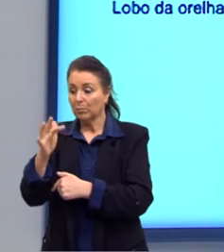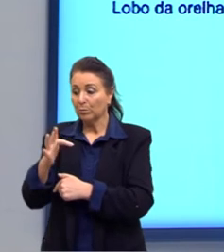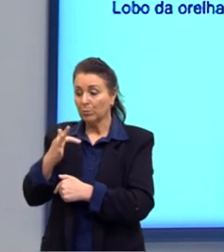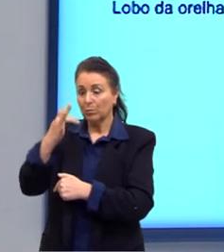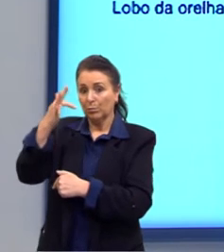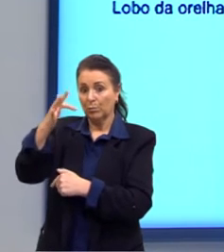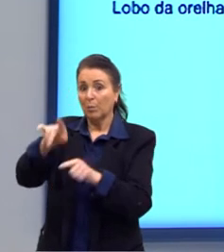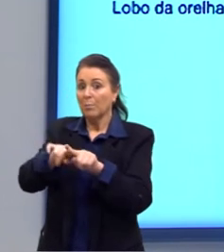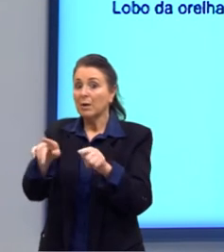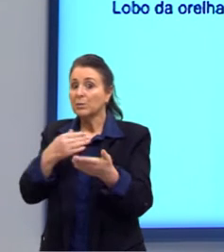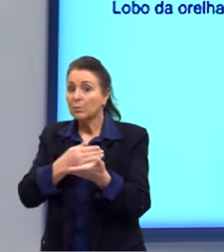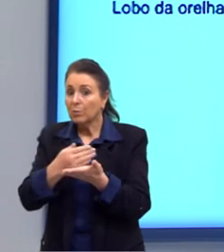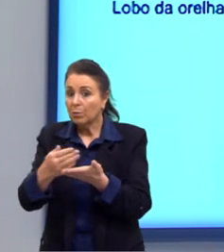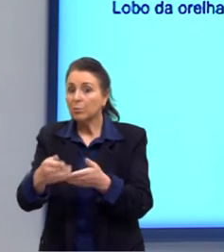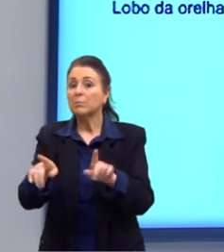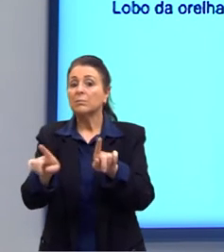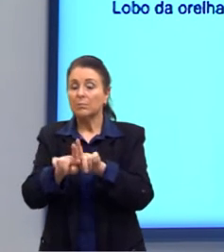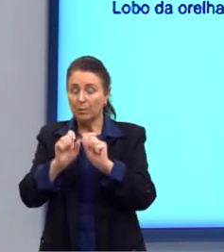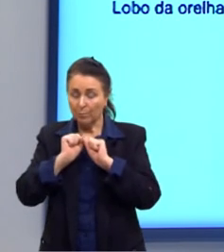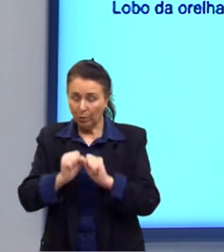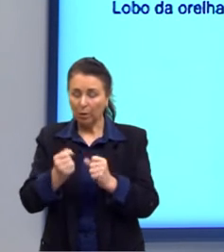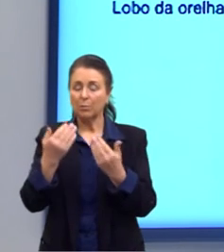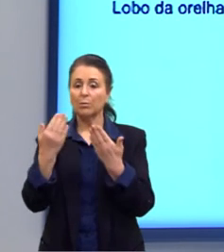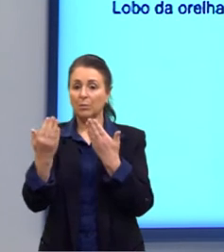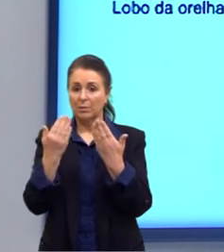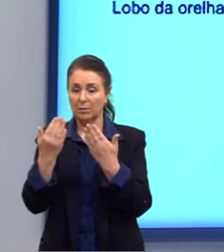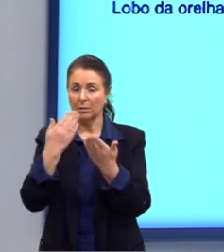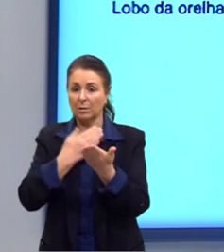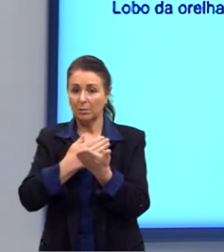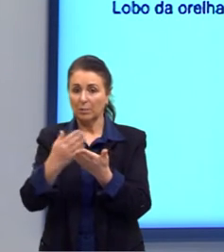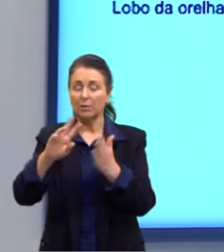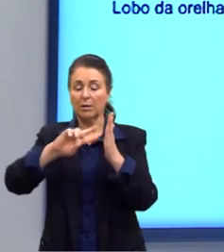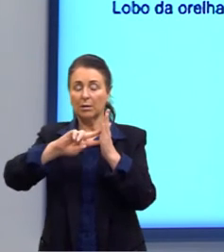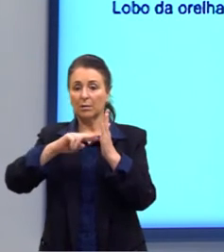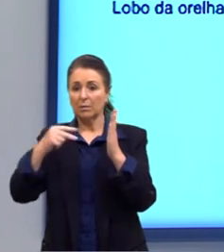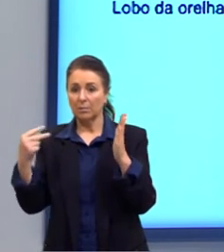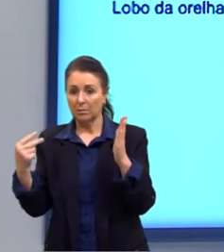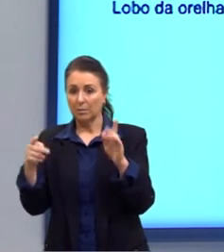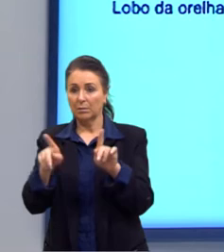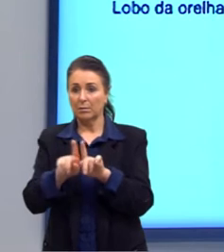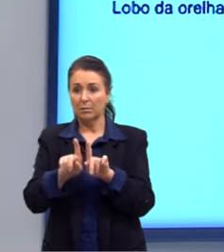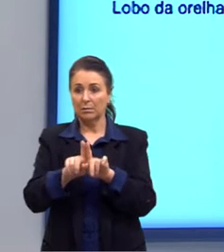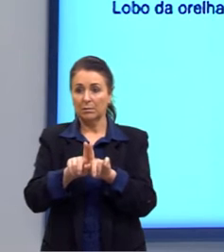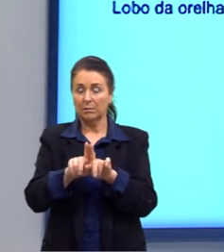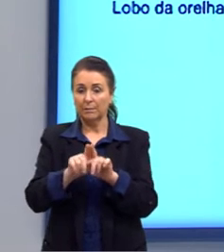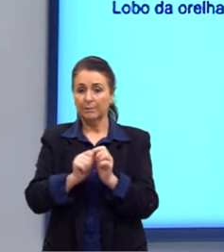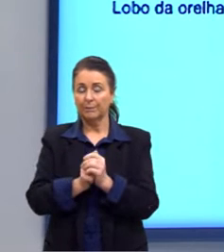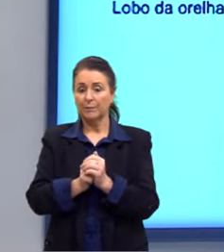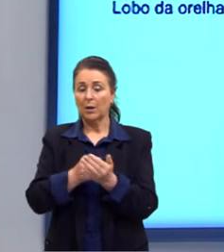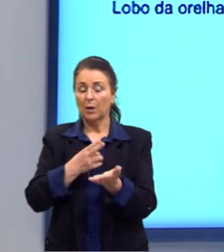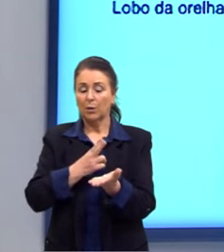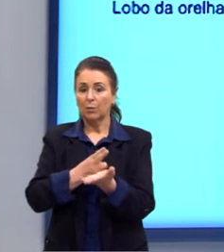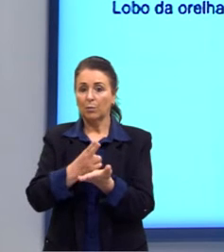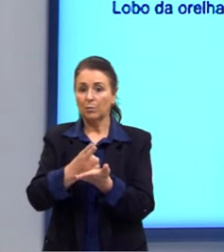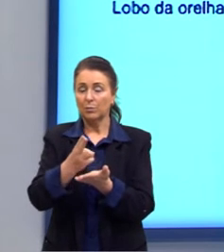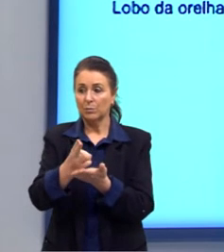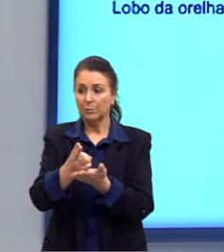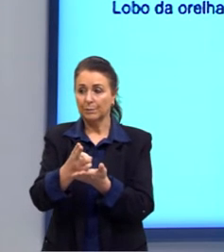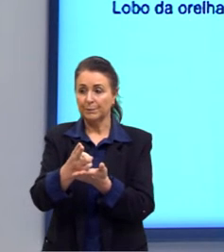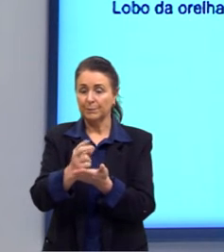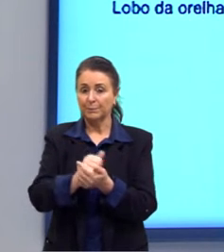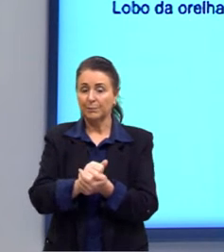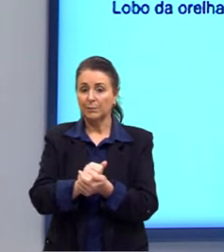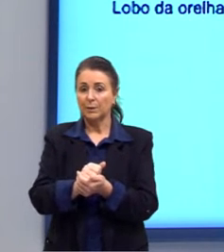tendo descendentes aí a gente pode já analisar e interpretar Olá seguindo a premissa